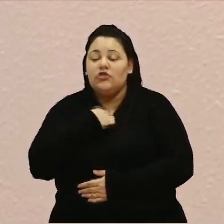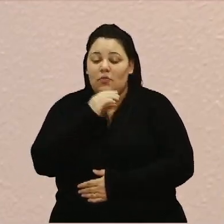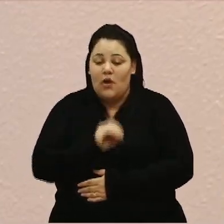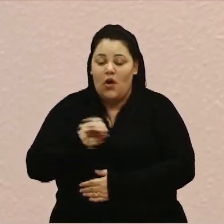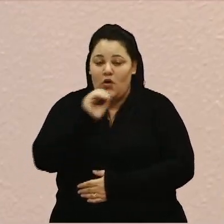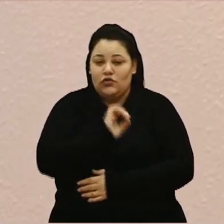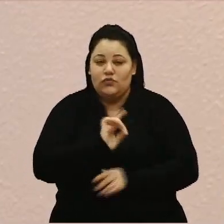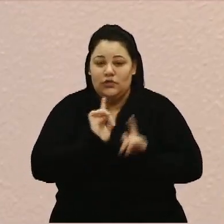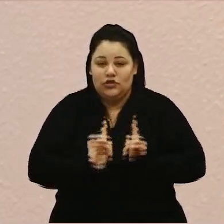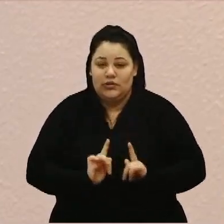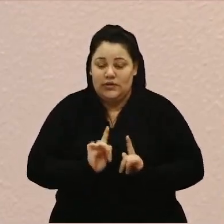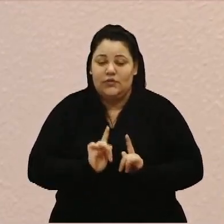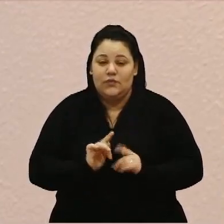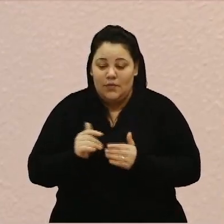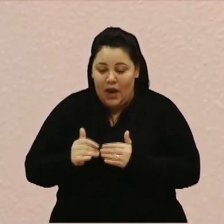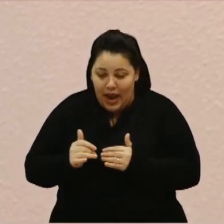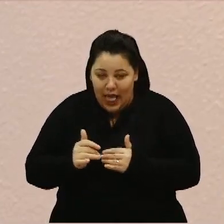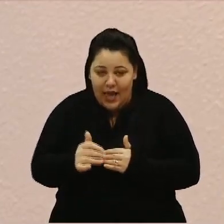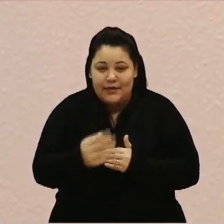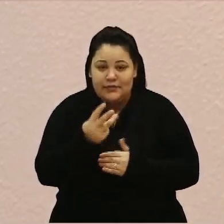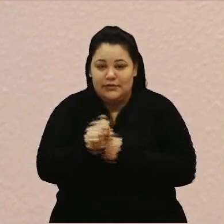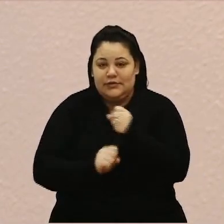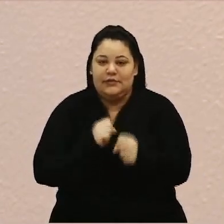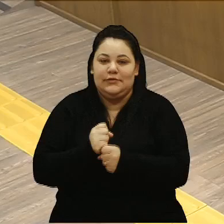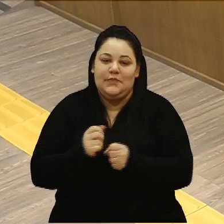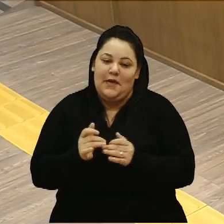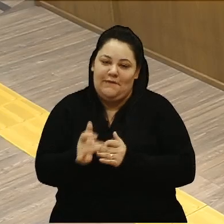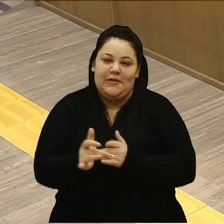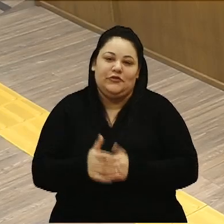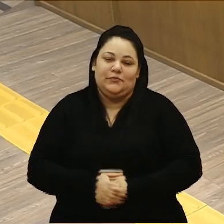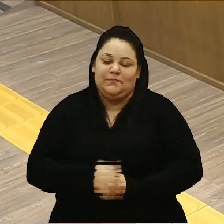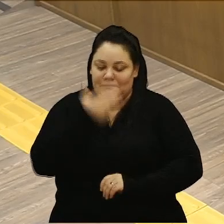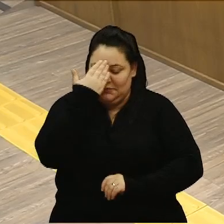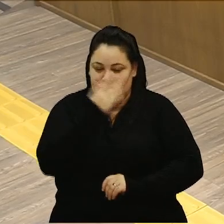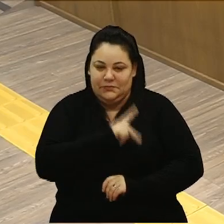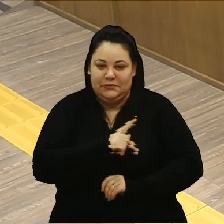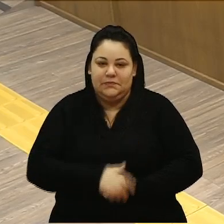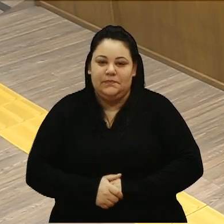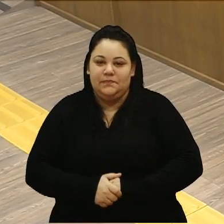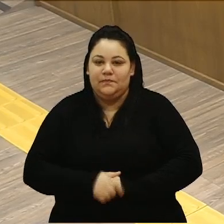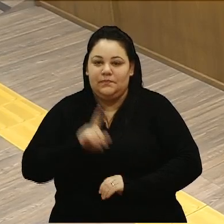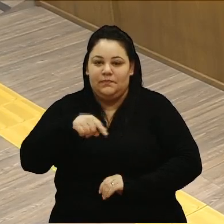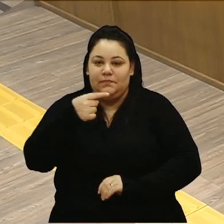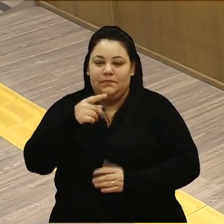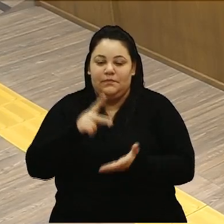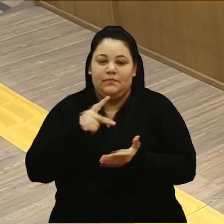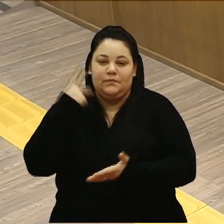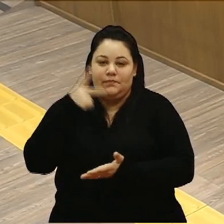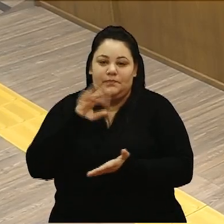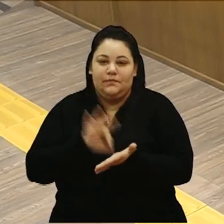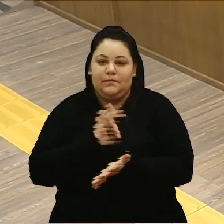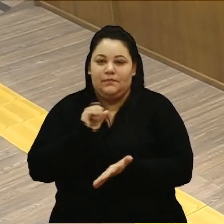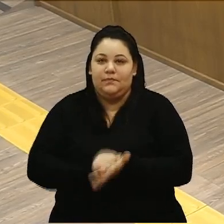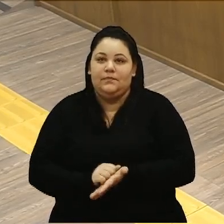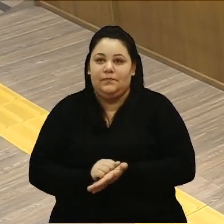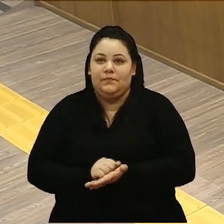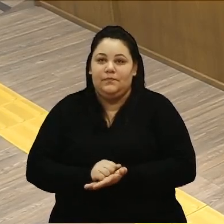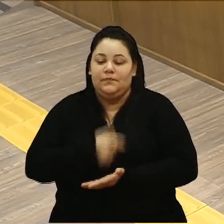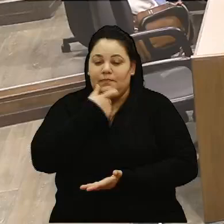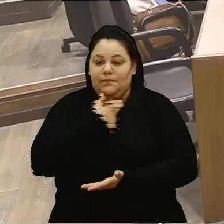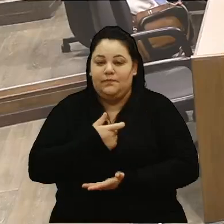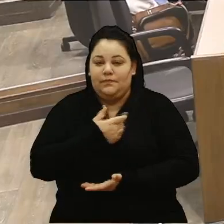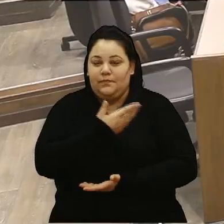gestão daqui por diante para os próximos 3 anos. Obrigado, senhor presidente. Próximo vereador inscrito, vereador Cristiano Tenente Becker.